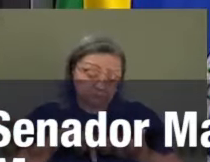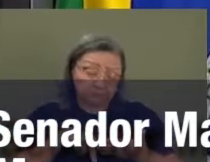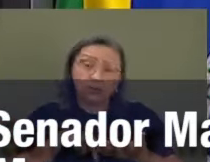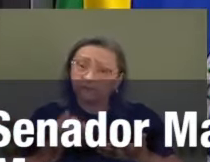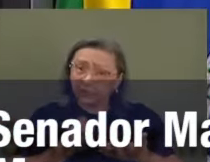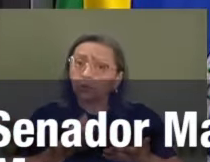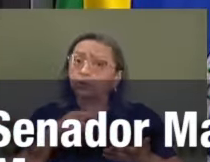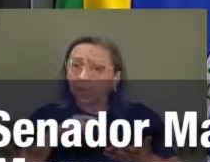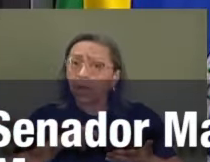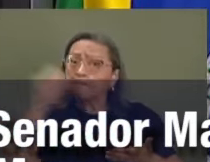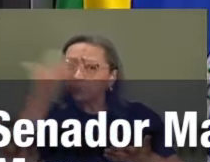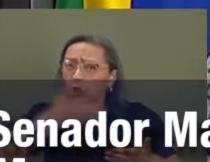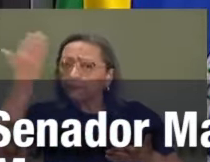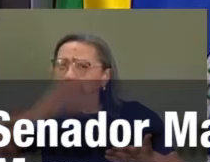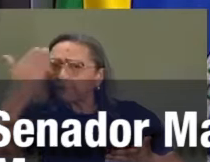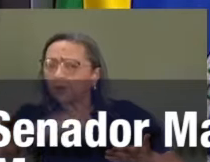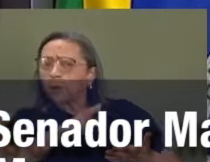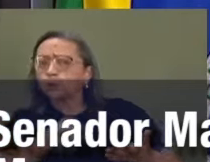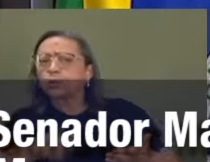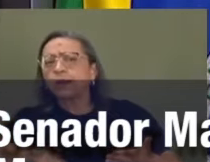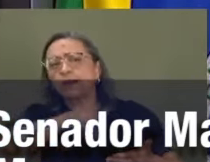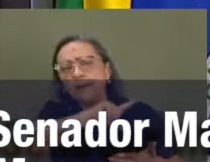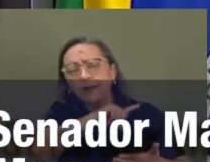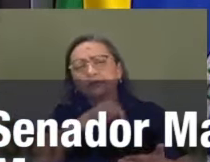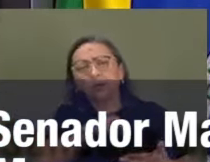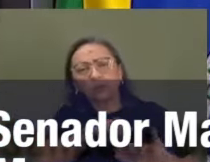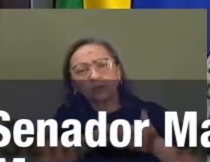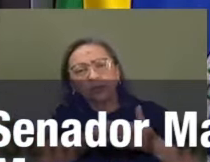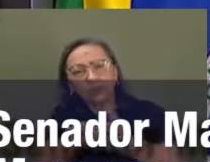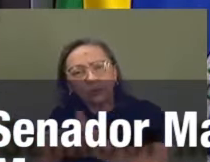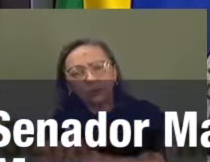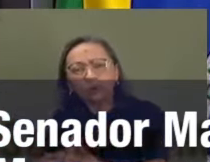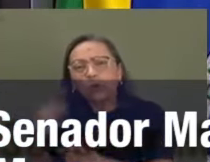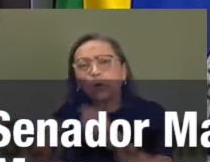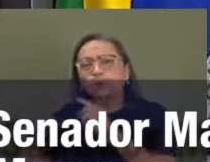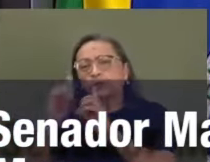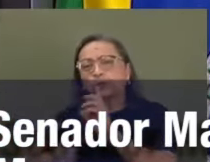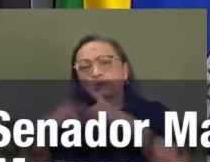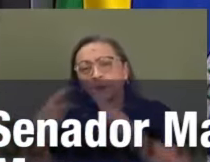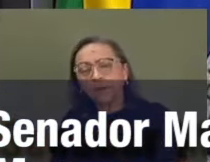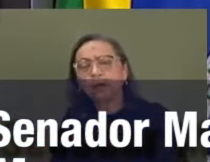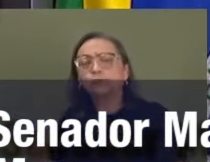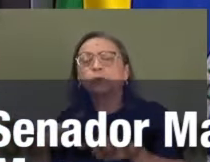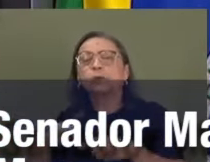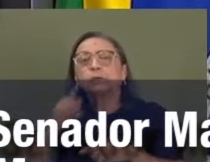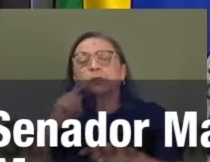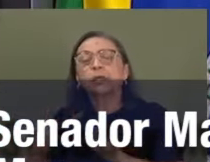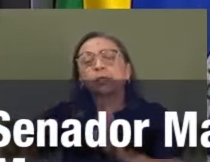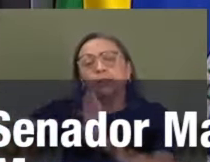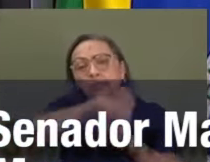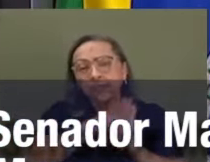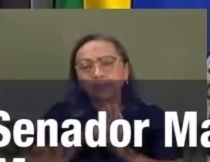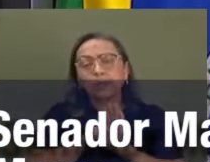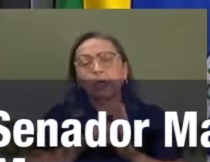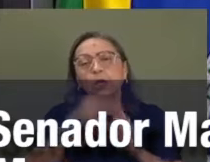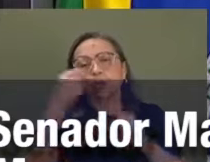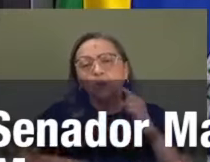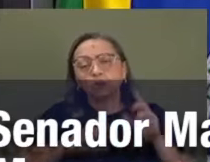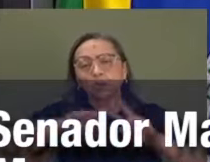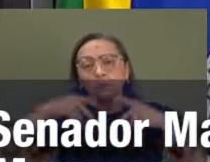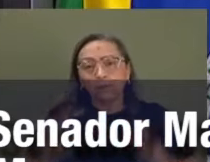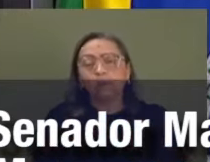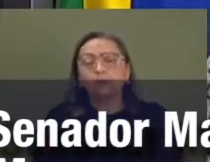denúncias que eu fiz no âmbito criminal contra direitos humanos e contra violação, crimes contra a humanidade e violação de direitos humanos.